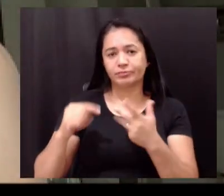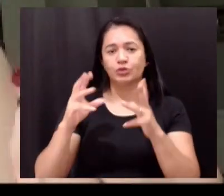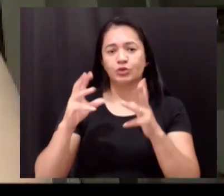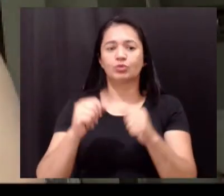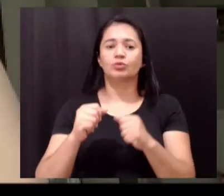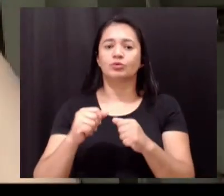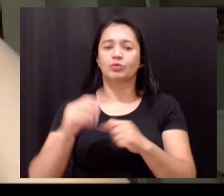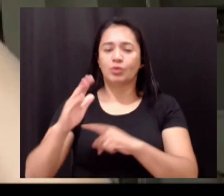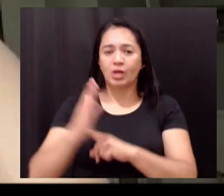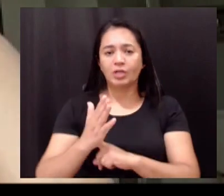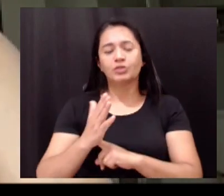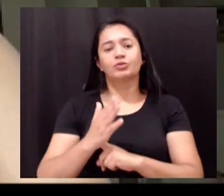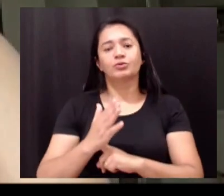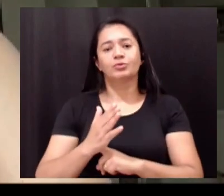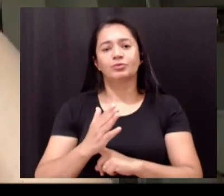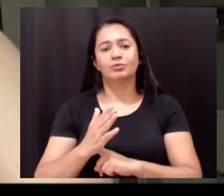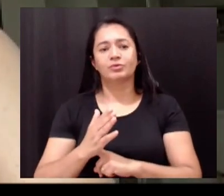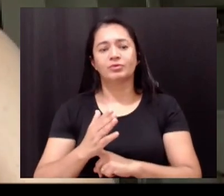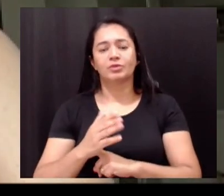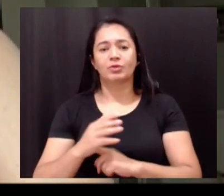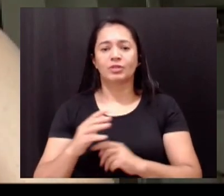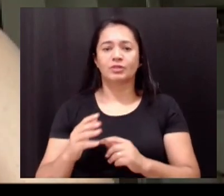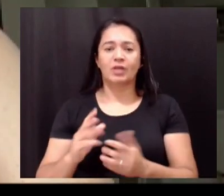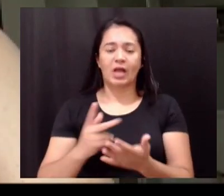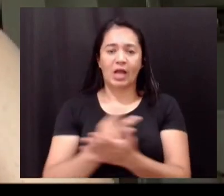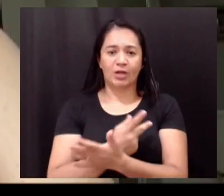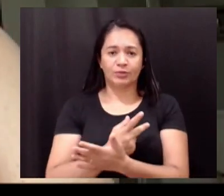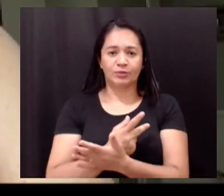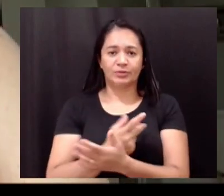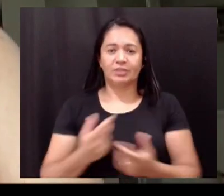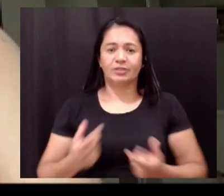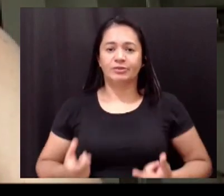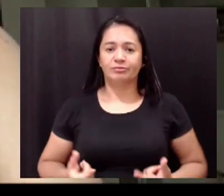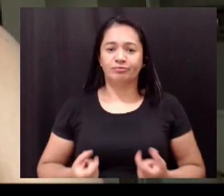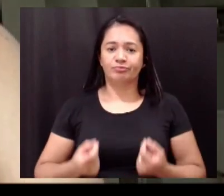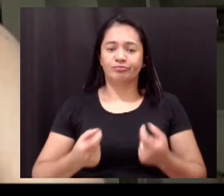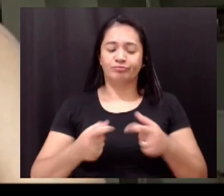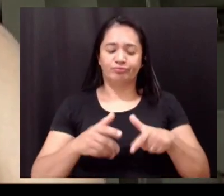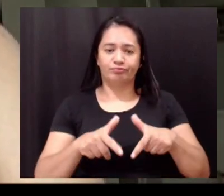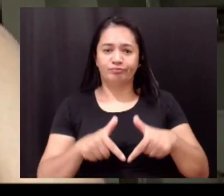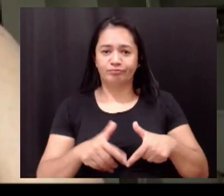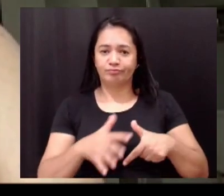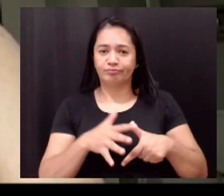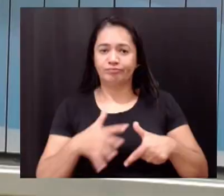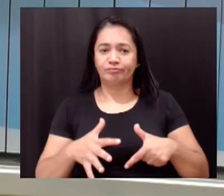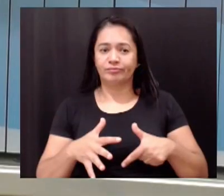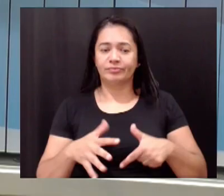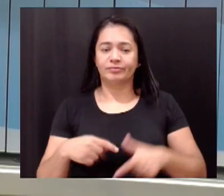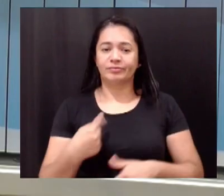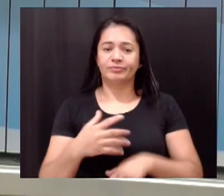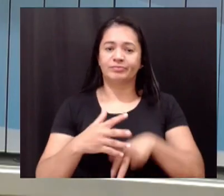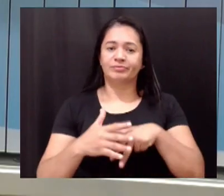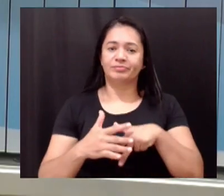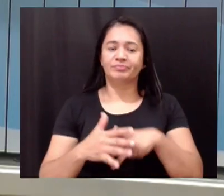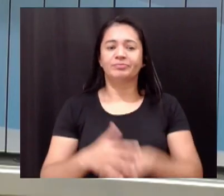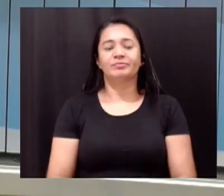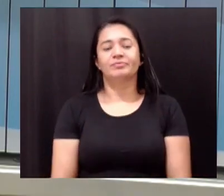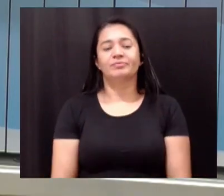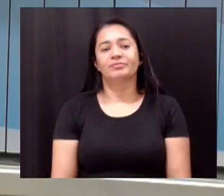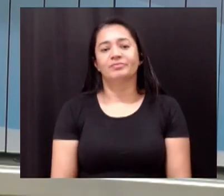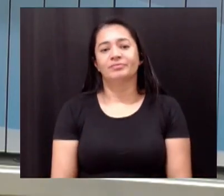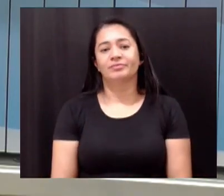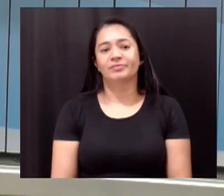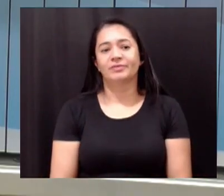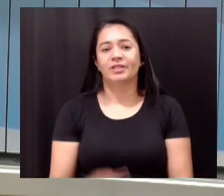quando ocorre um diagnóstico de câncer de colo de útero, sem dúvida, para as nossas pacientes. Doutora Larissa, eu gostaria de agradecer a